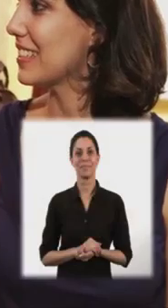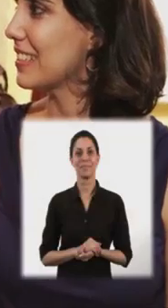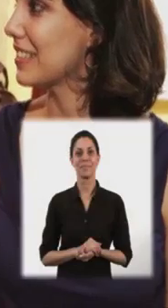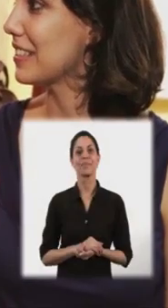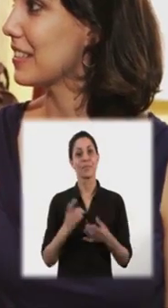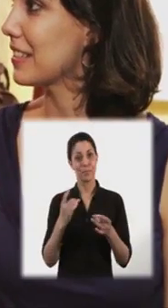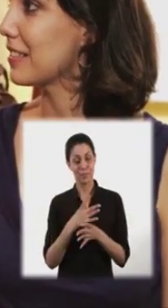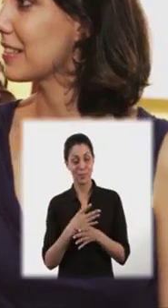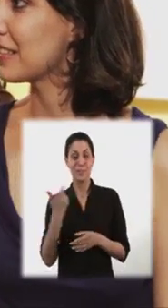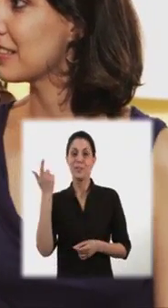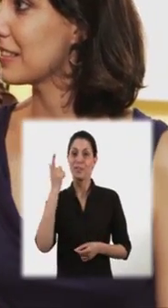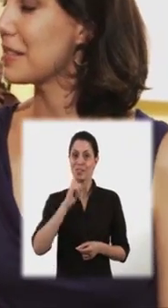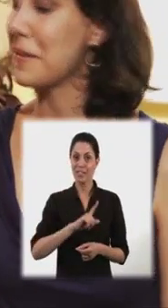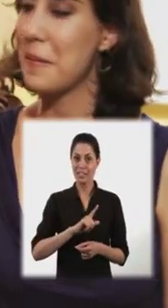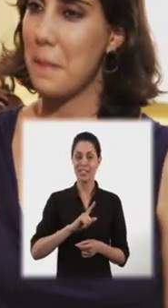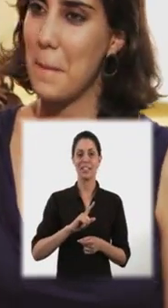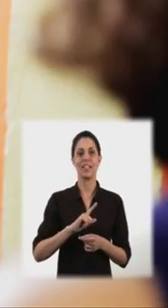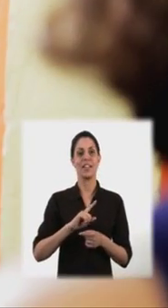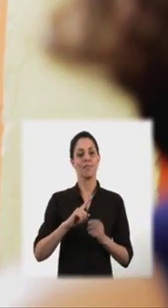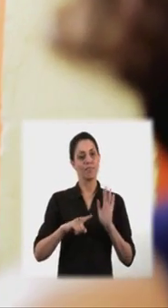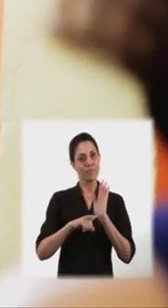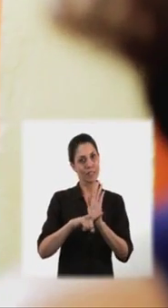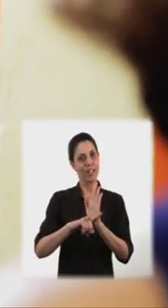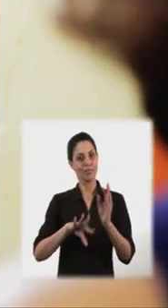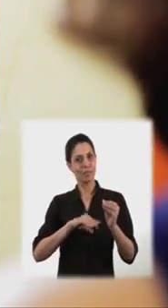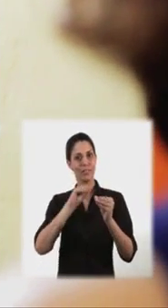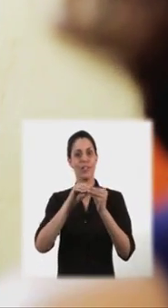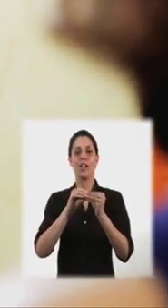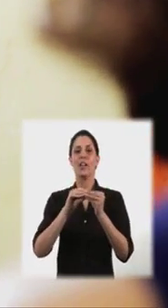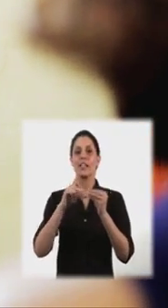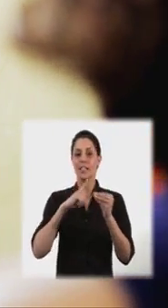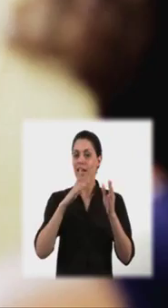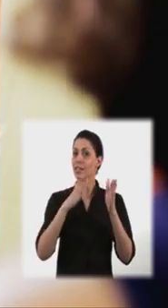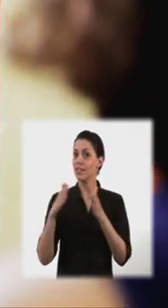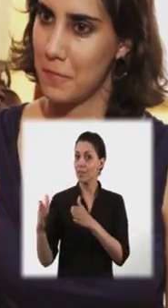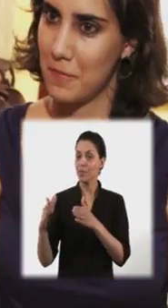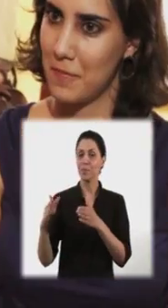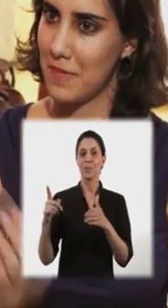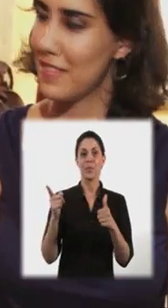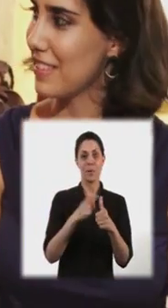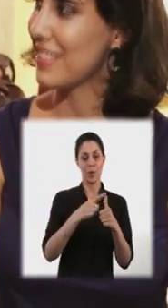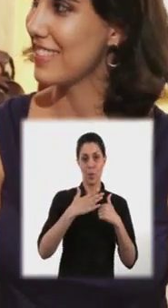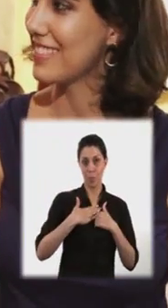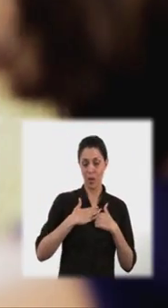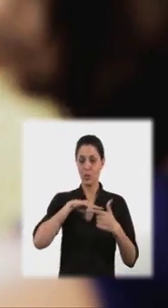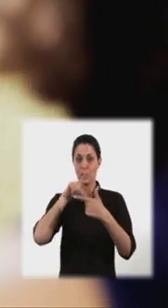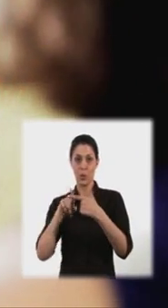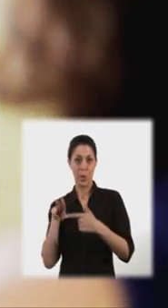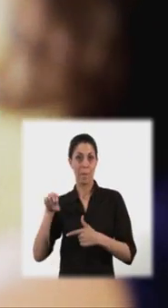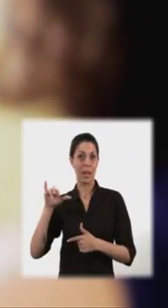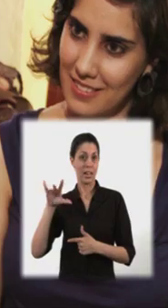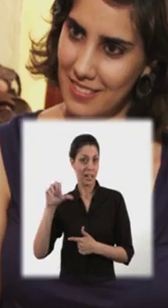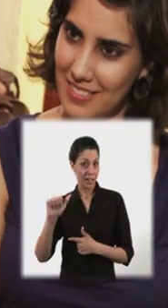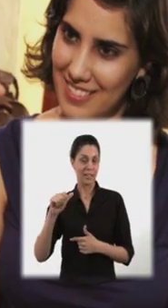Para podermos somar, ajudar, nós vamos cumprir algumas etapas. Diga lá. Uma etapa comigo e uma etapa com a Marília. E vai ser